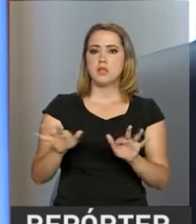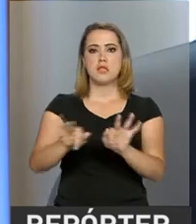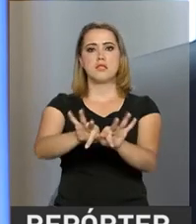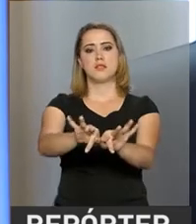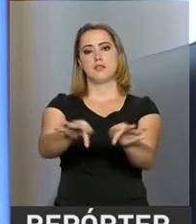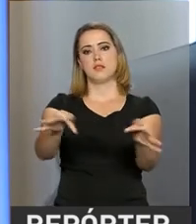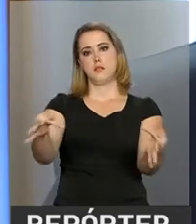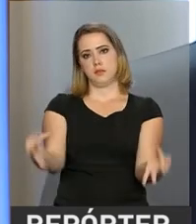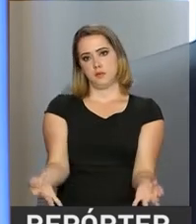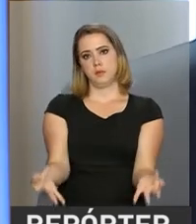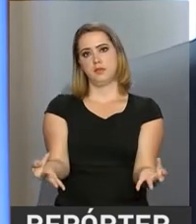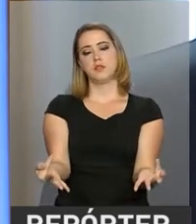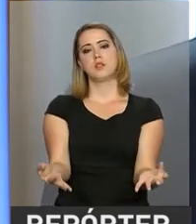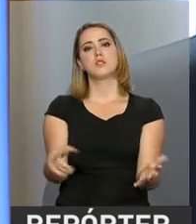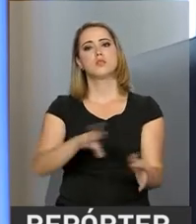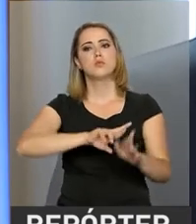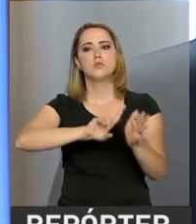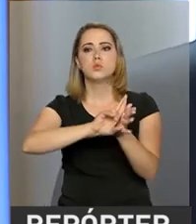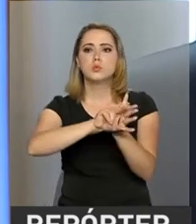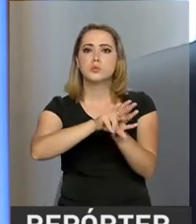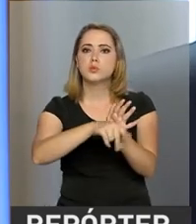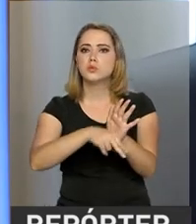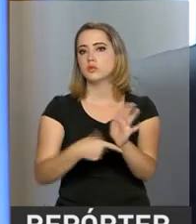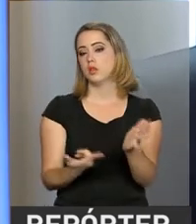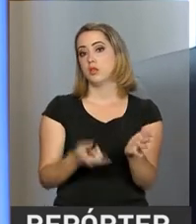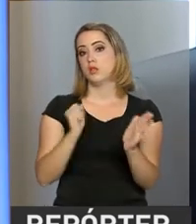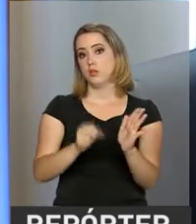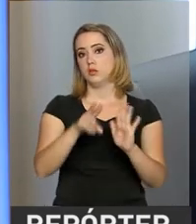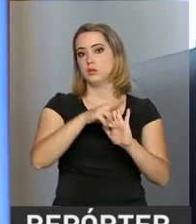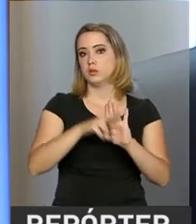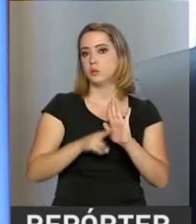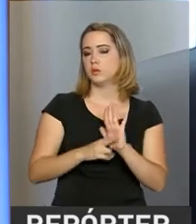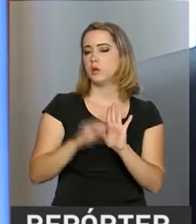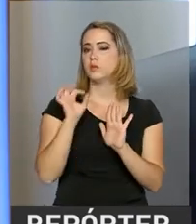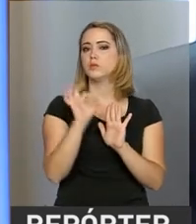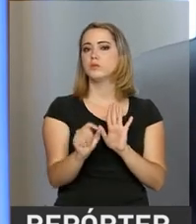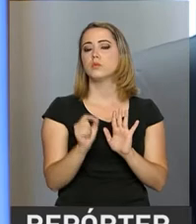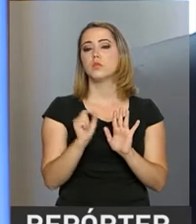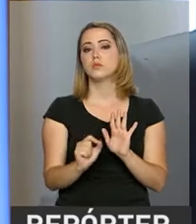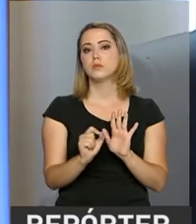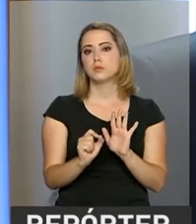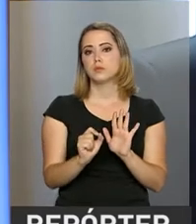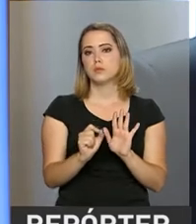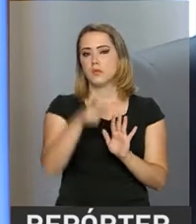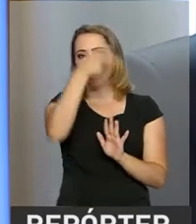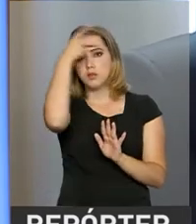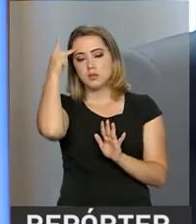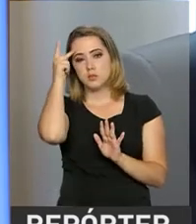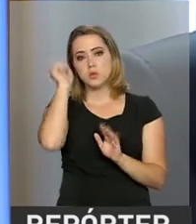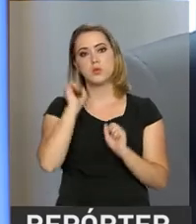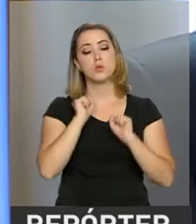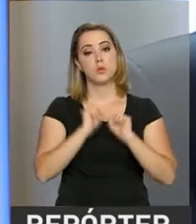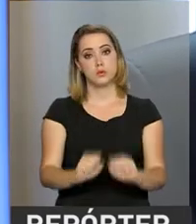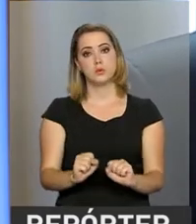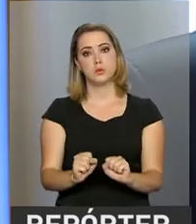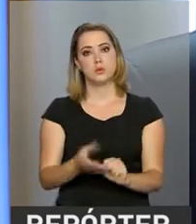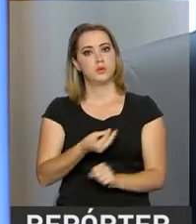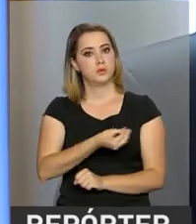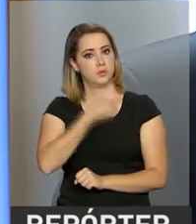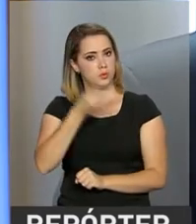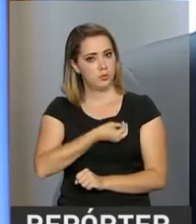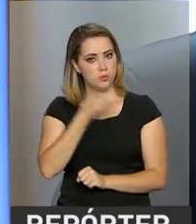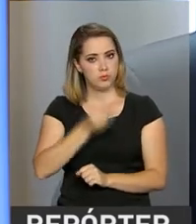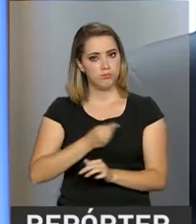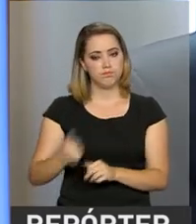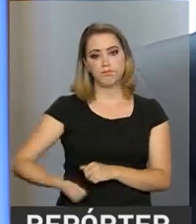desburocratização. Uma série de medidas visando o quê? Fazer com que as pessoas possam ter uma vida